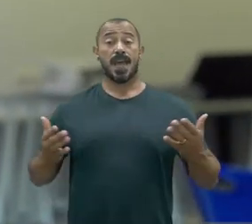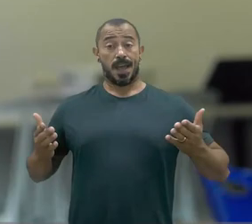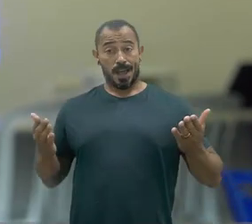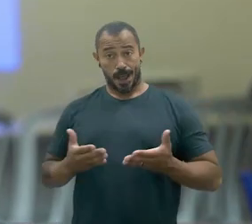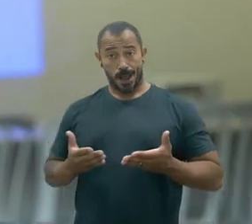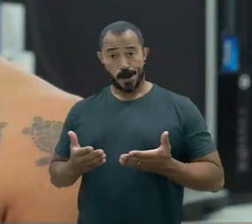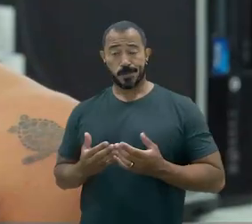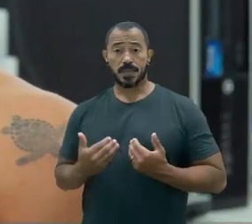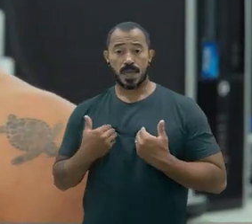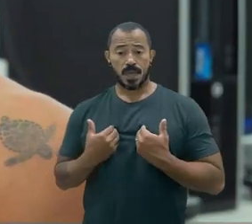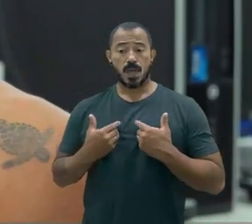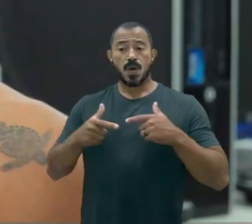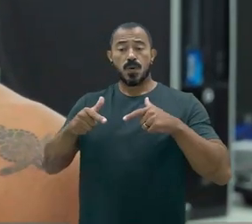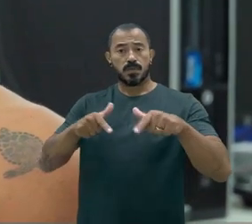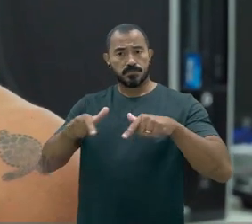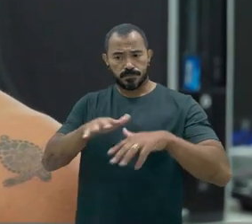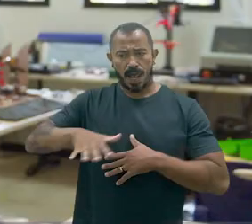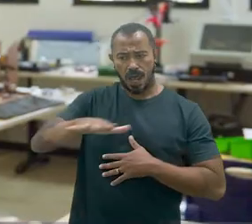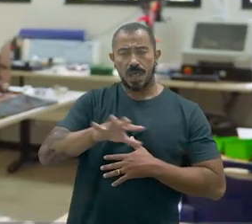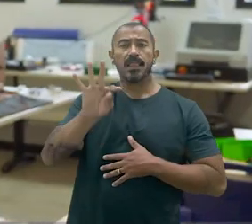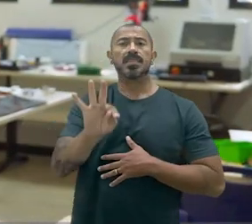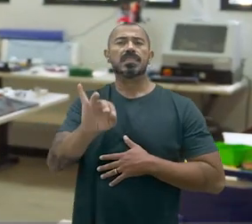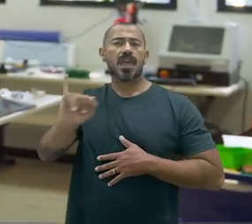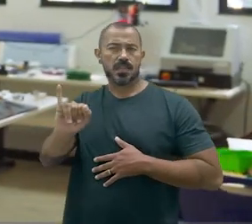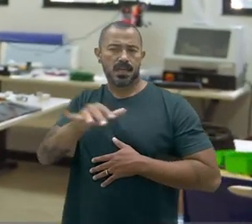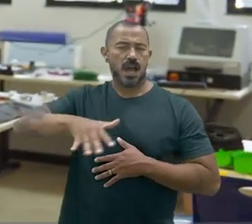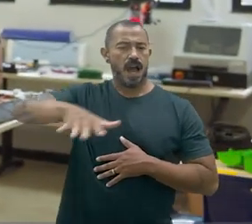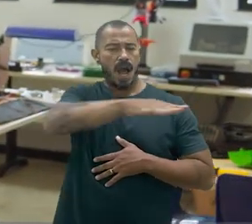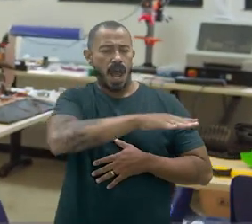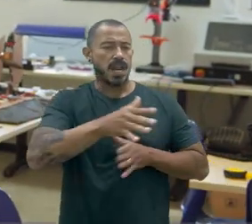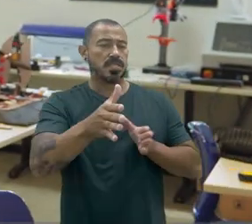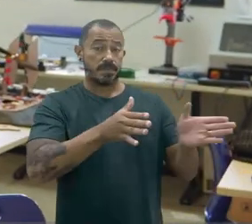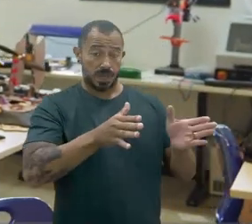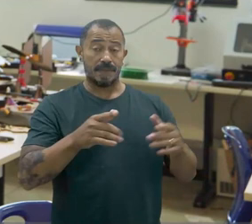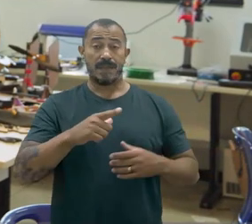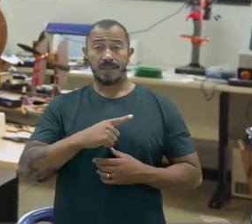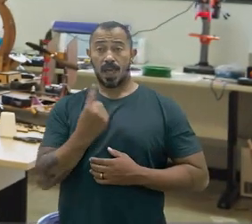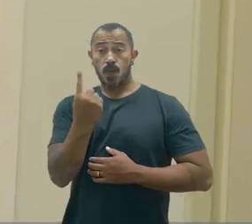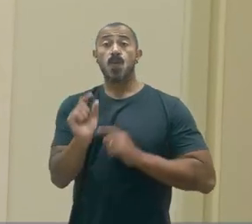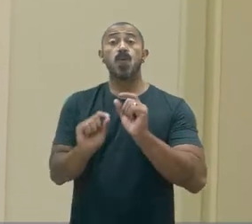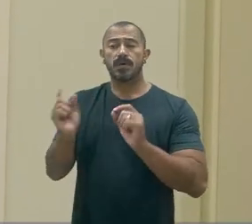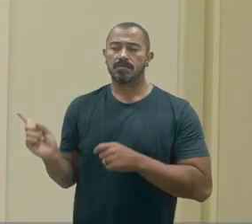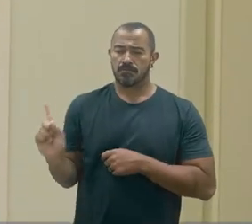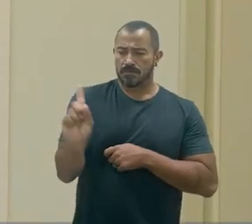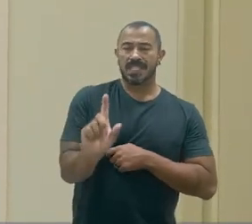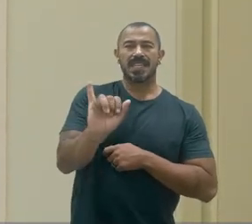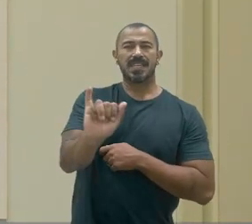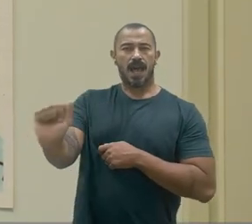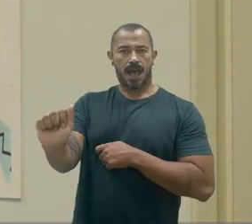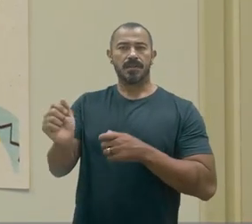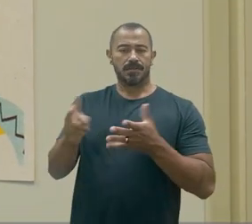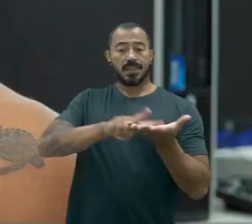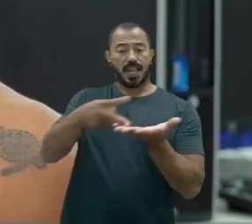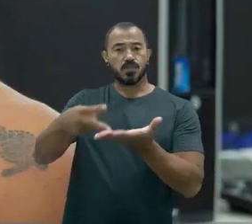Atualmente, eu atuo com tecnologia de acessibilidade. A gente tem uma IA que é capaz de traduzir linguagem de sinais a Libras